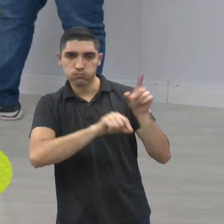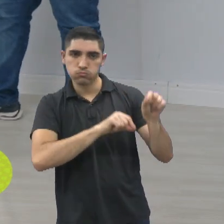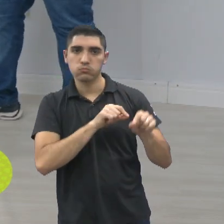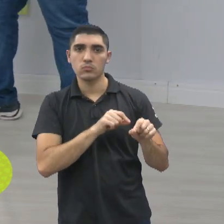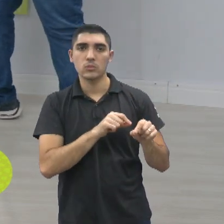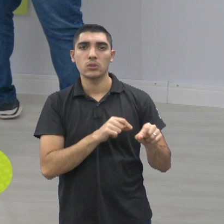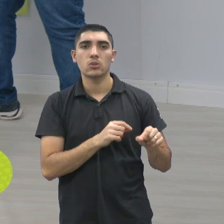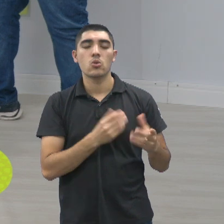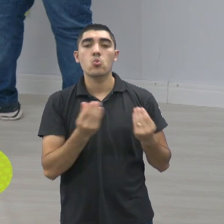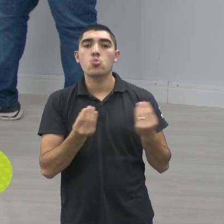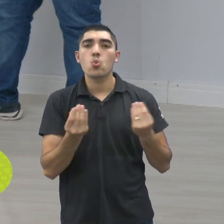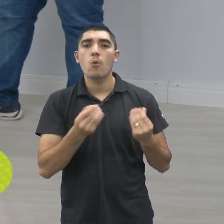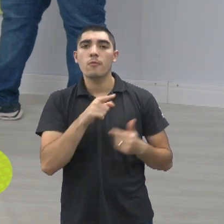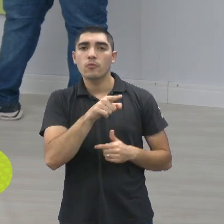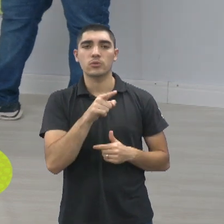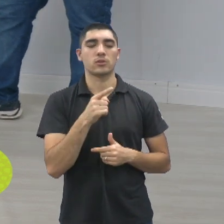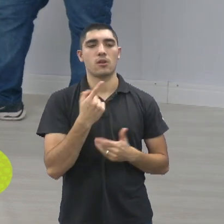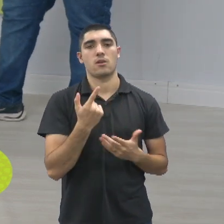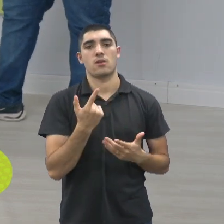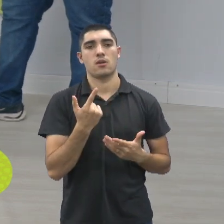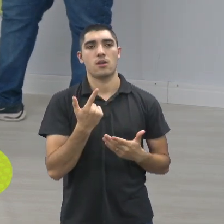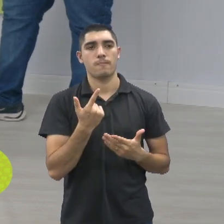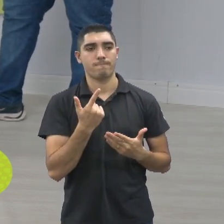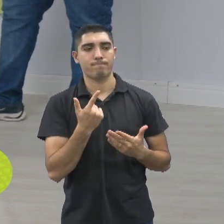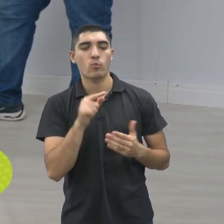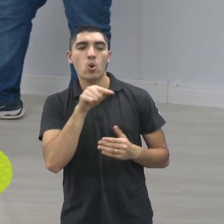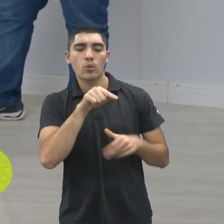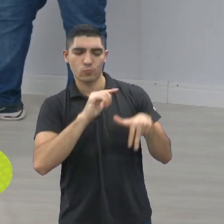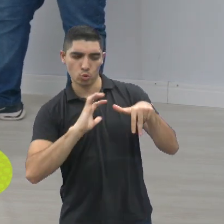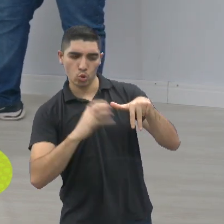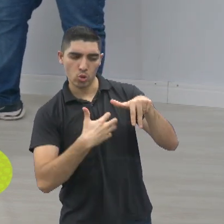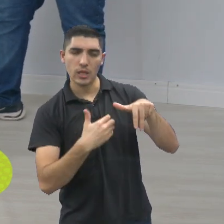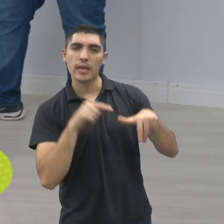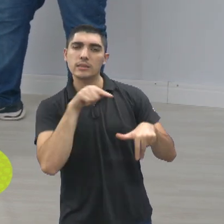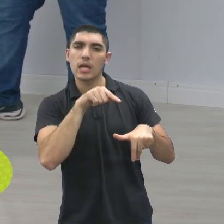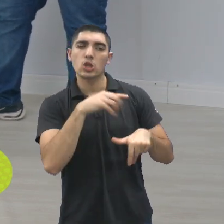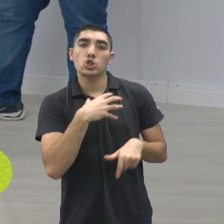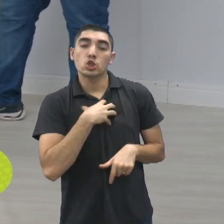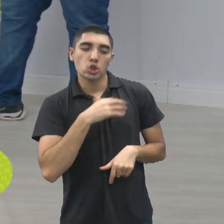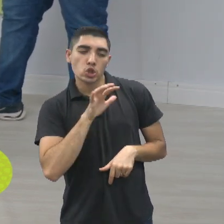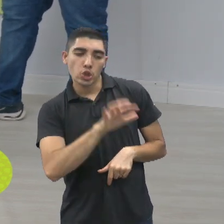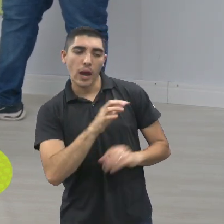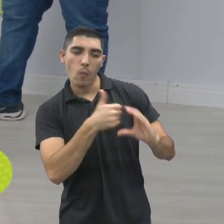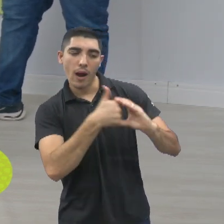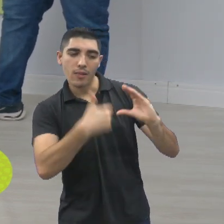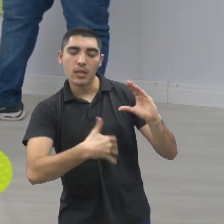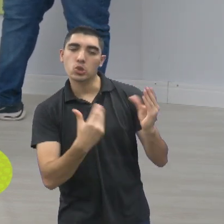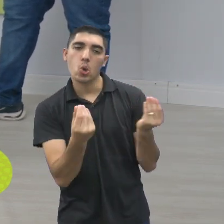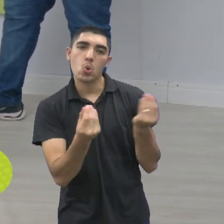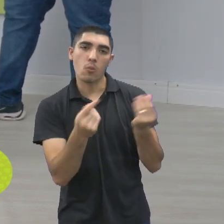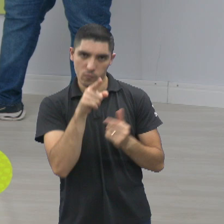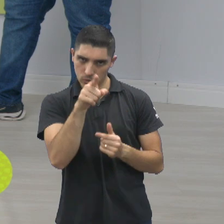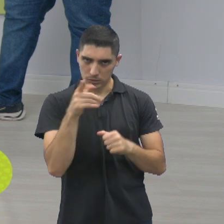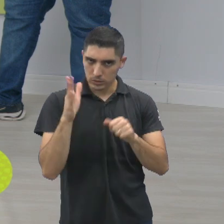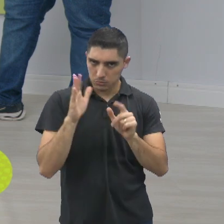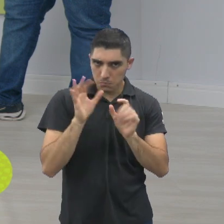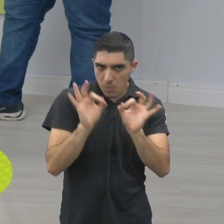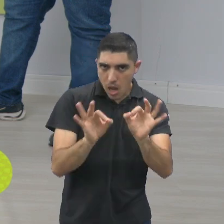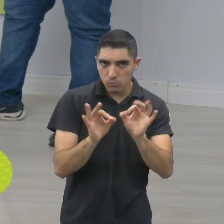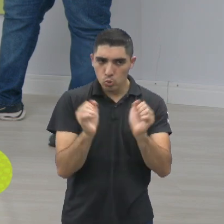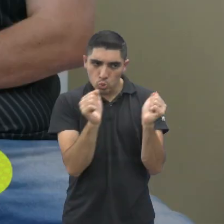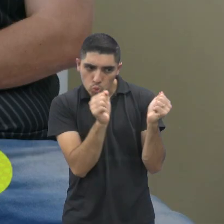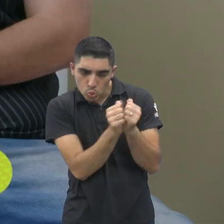Como que está sendo a característica desse elenco, né, da montagem, né? Você que participou também da montagem desse elenco, como é que foi pensado esse